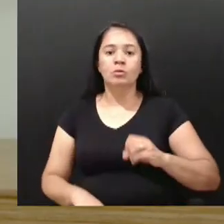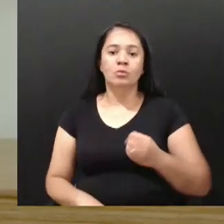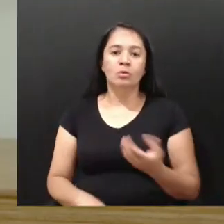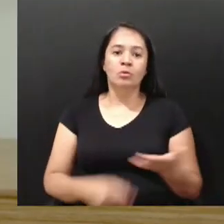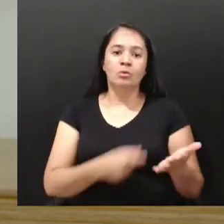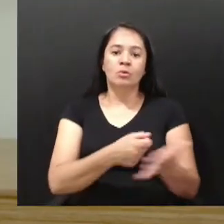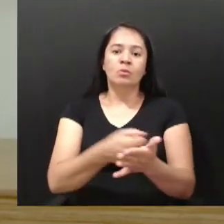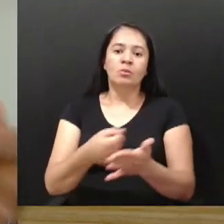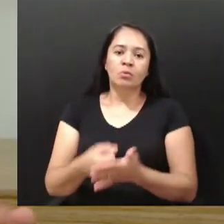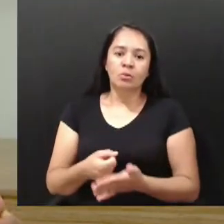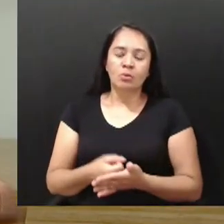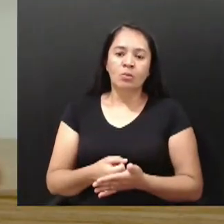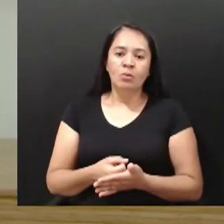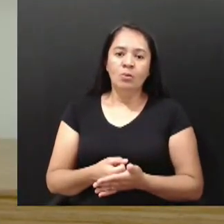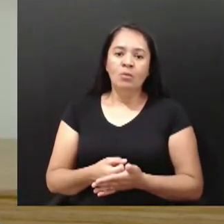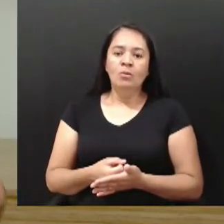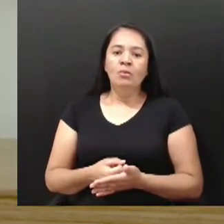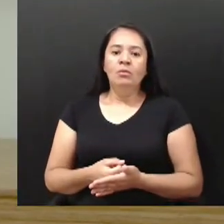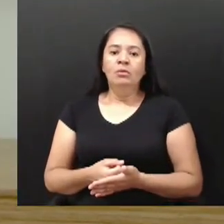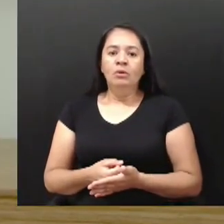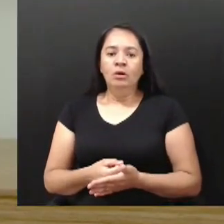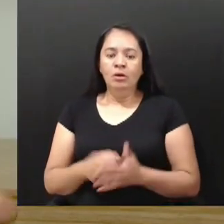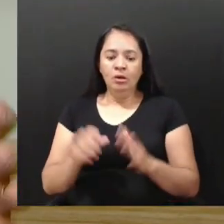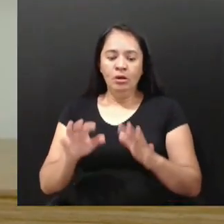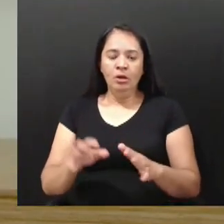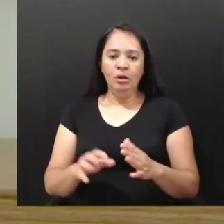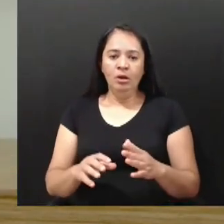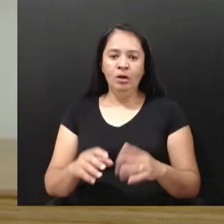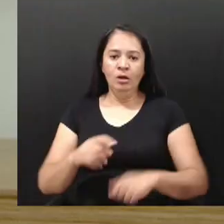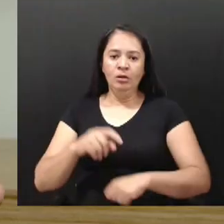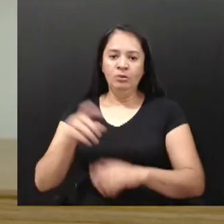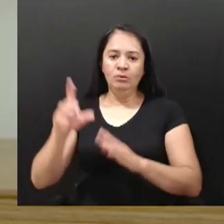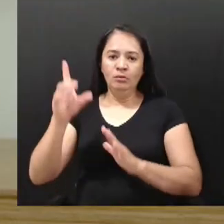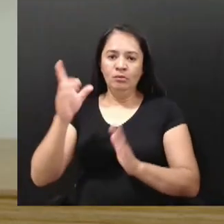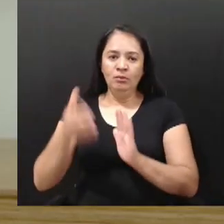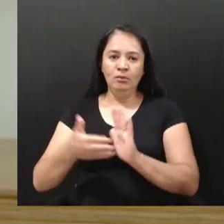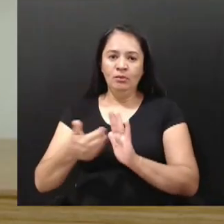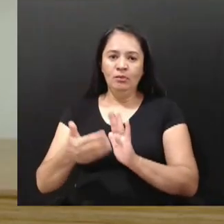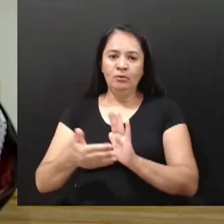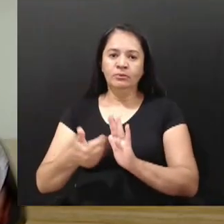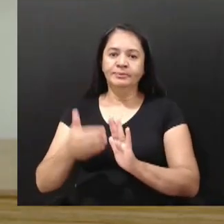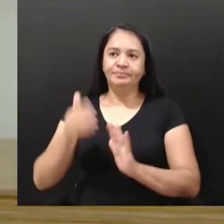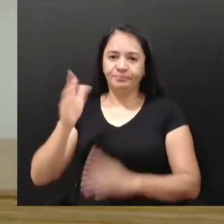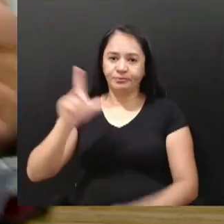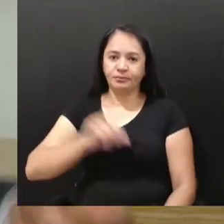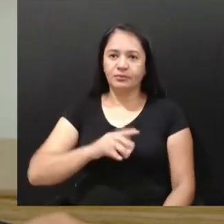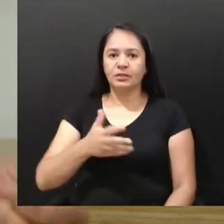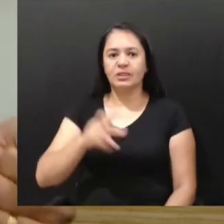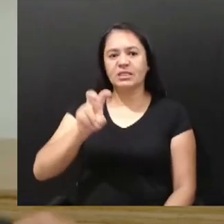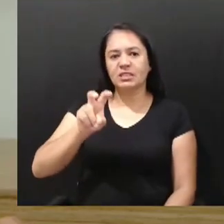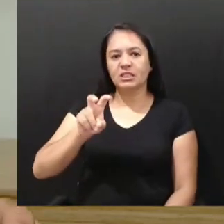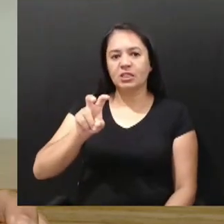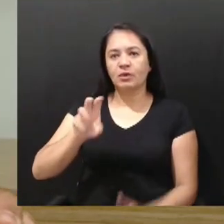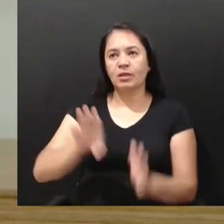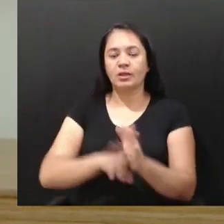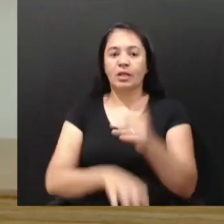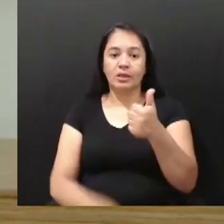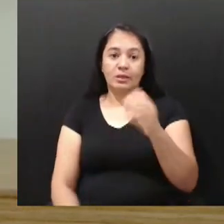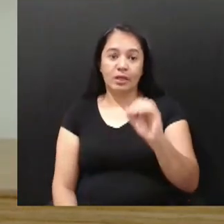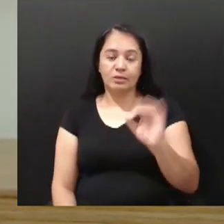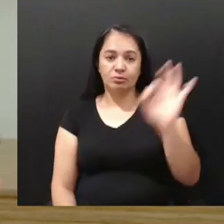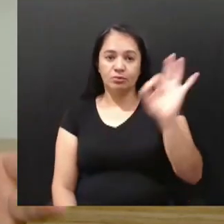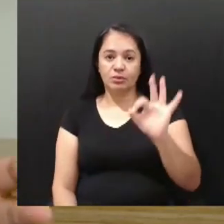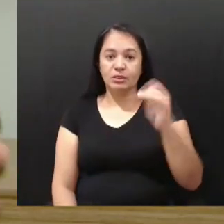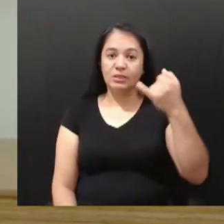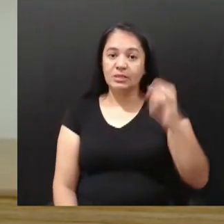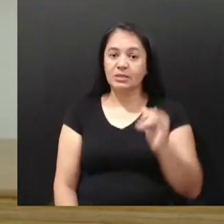tal, quando você paga isso à vista, você tem um desconto. Gira em torno de 5% a 10%. E quando você passa o cartão, que